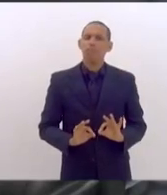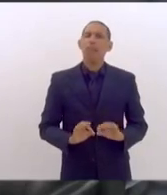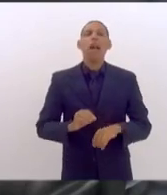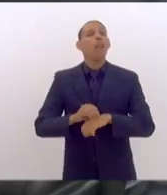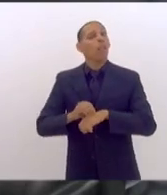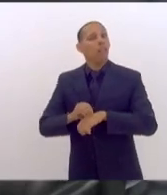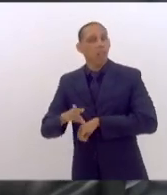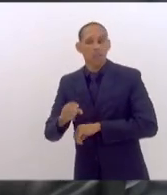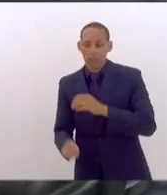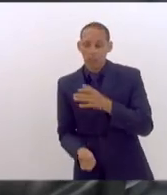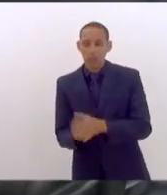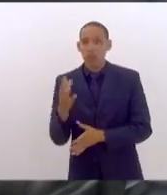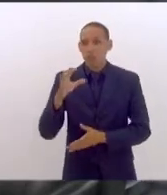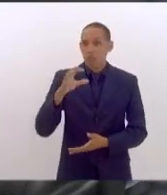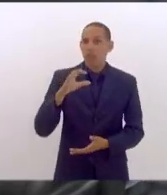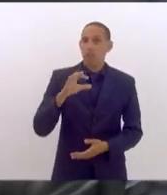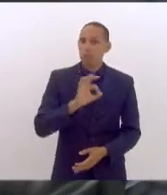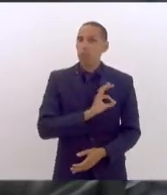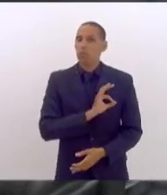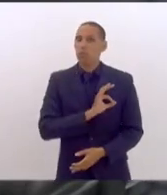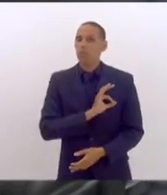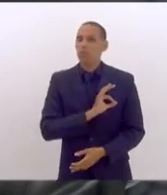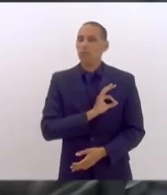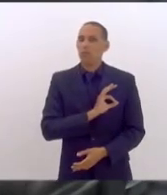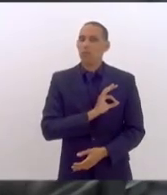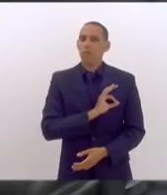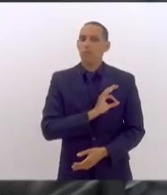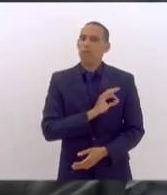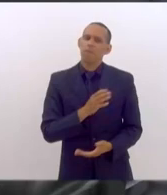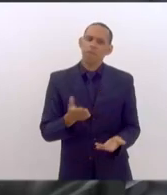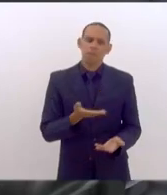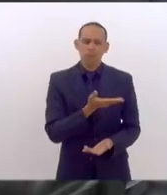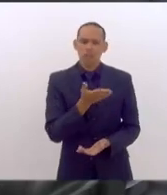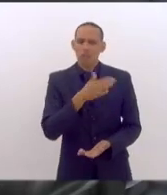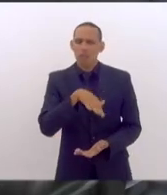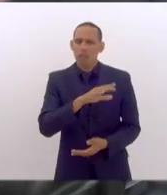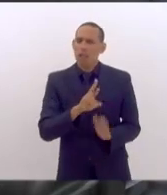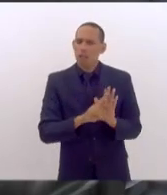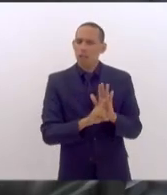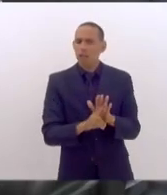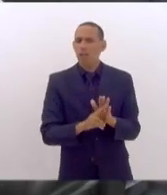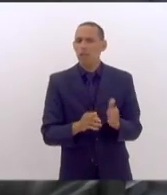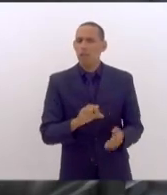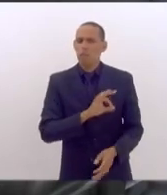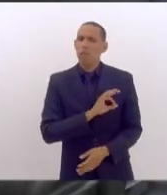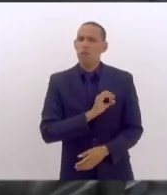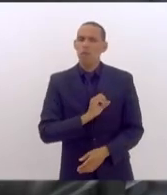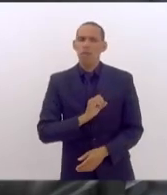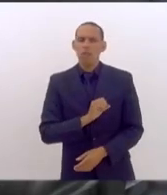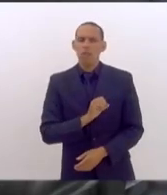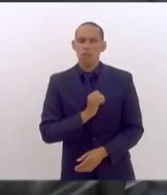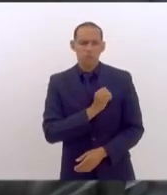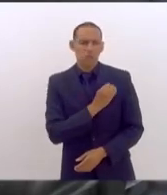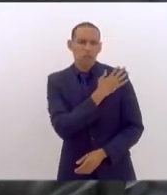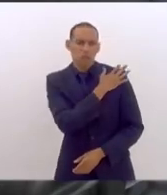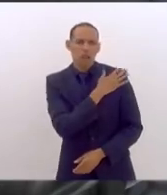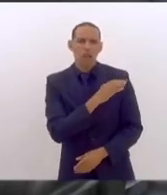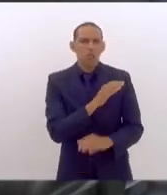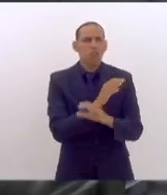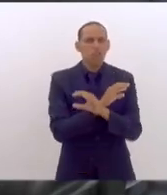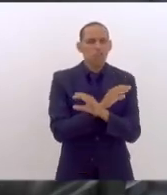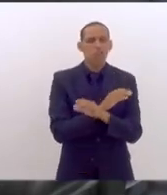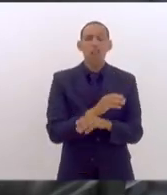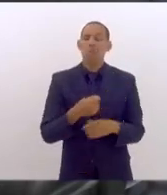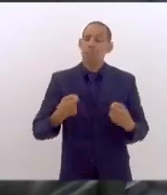recomenda-se a recriação do ele nós tivemos aqui oportunidade de ouvir os representantes da polícia militar da polícia militar quando se viu